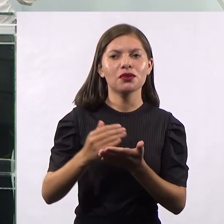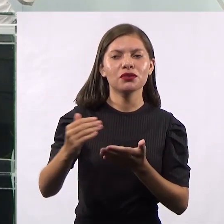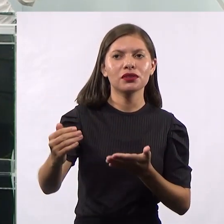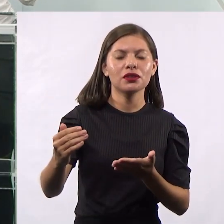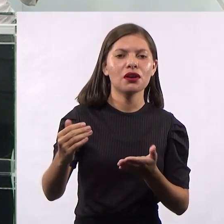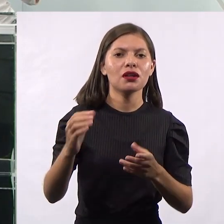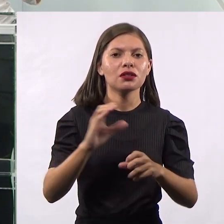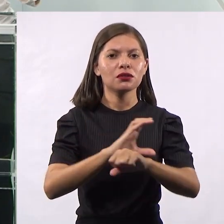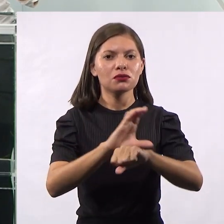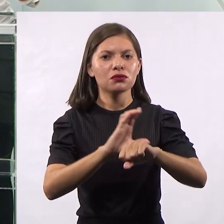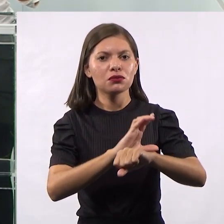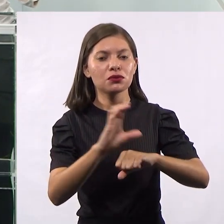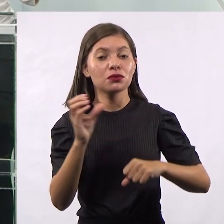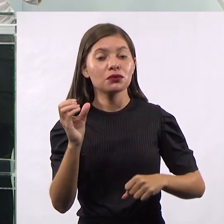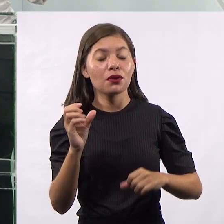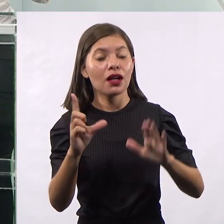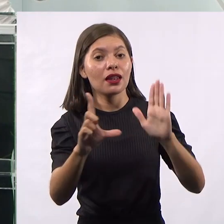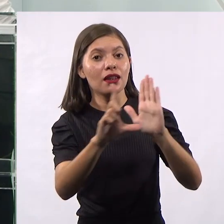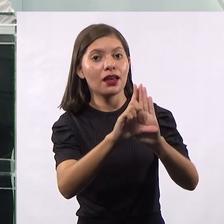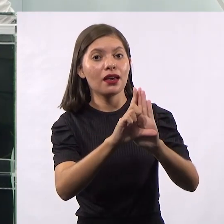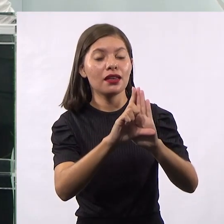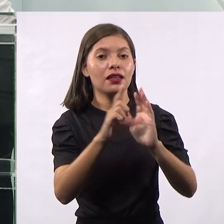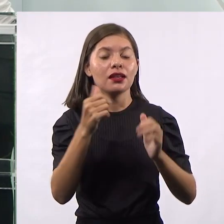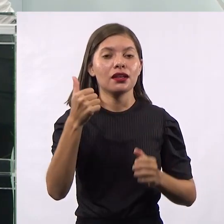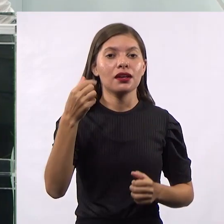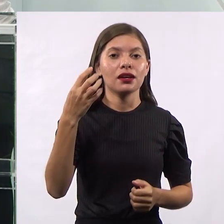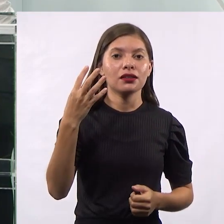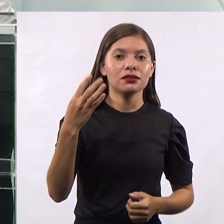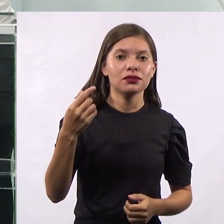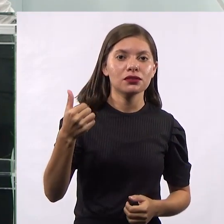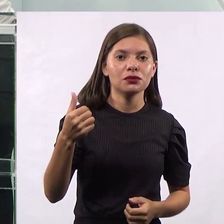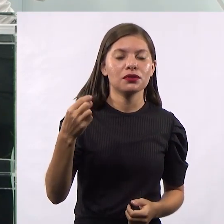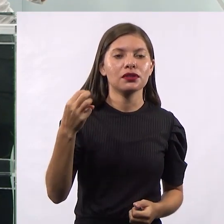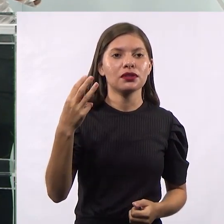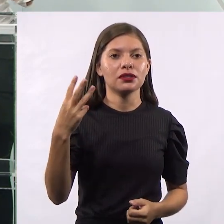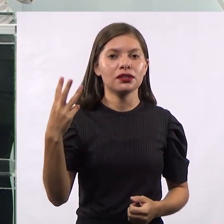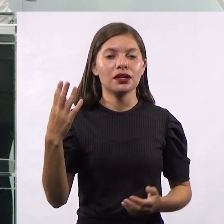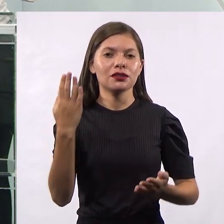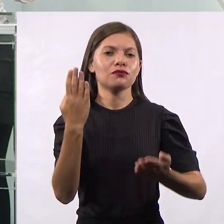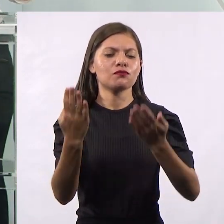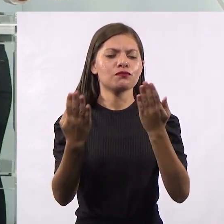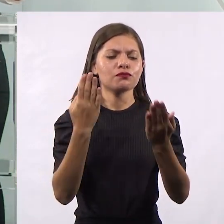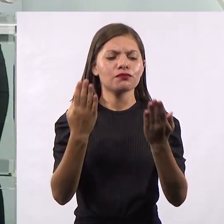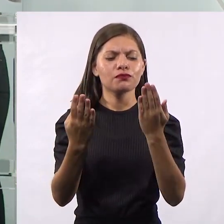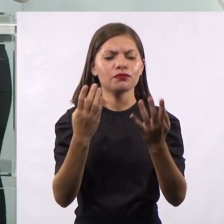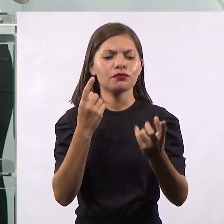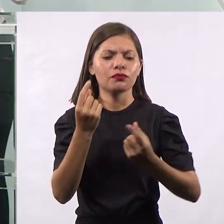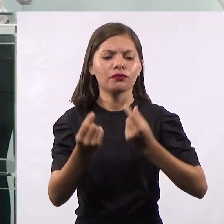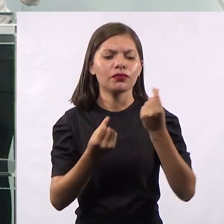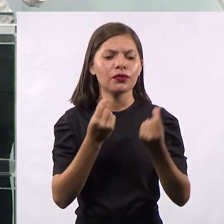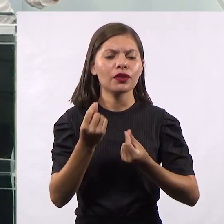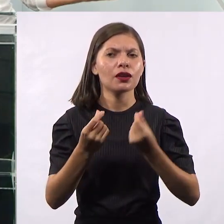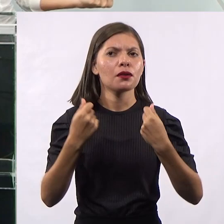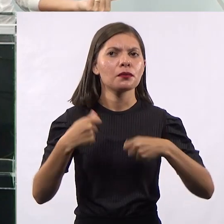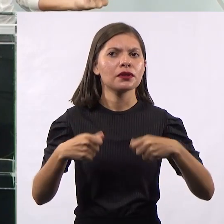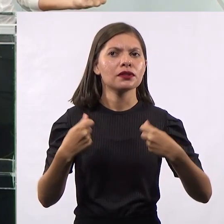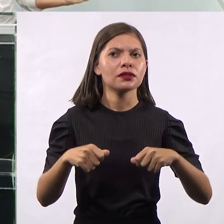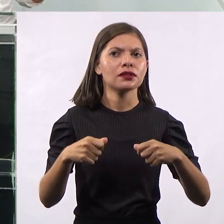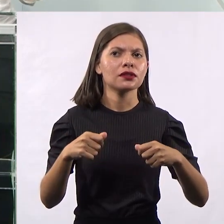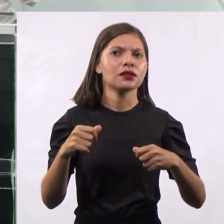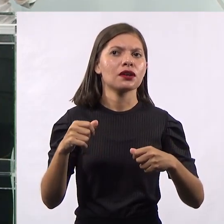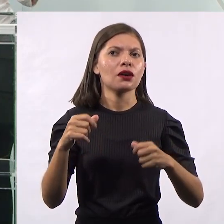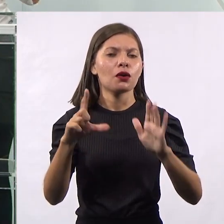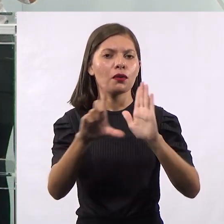Lei 14.133 e fez o cotejo, a comparação, quando foi necessário, com a Lei